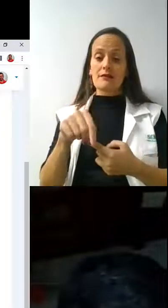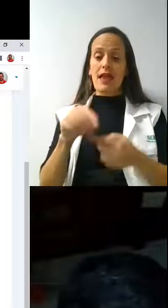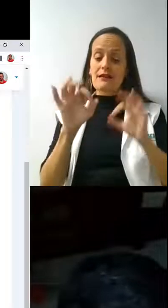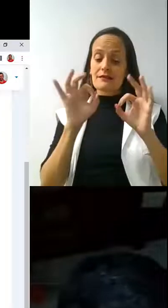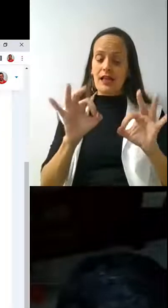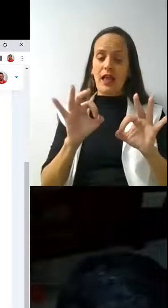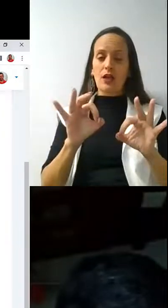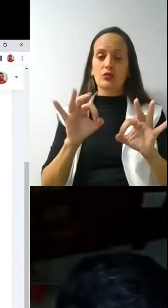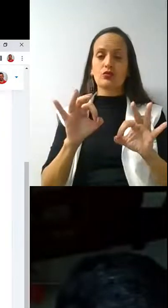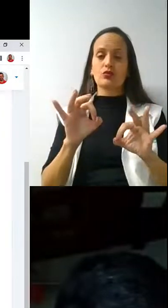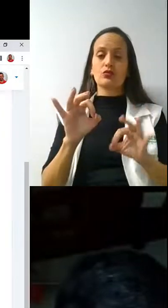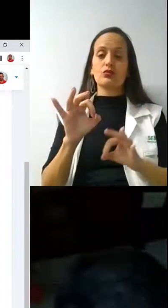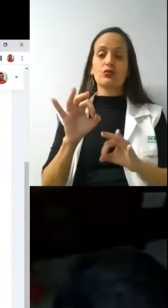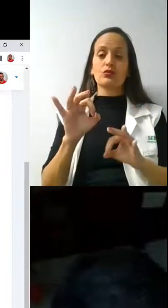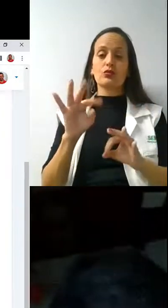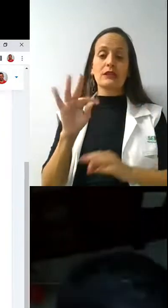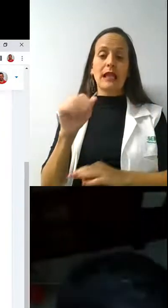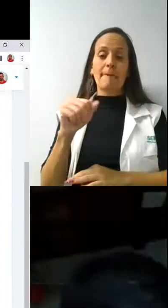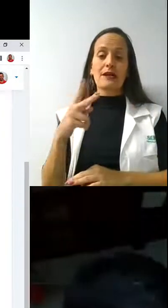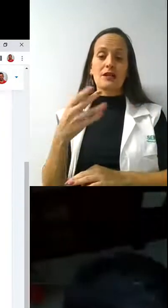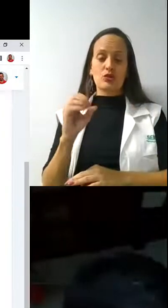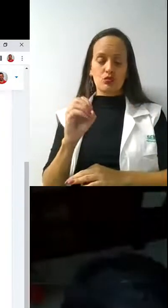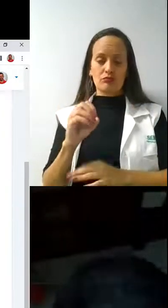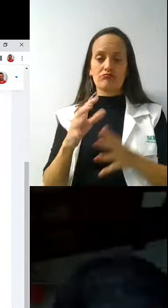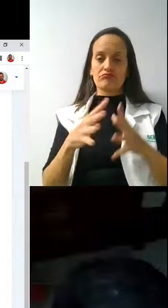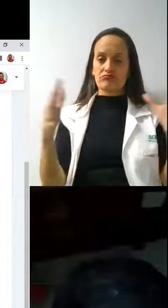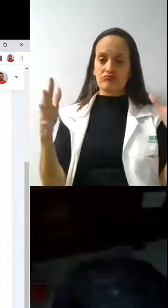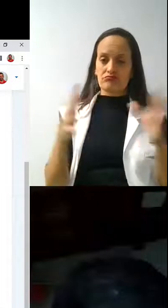redução, certo? Que é essa primeira que a gente falou dela aqui, ó.